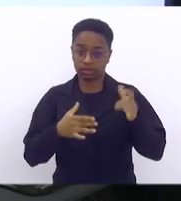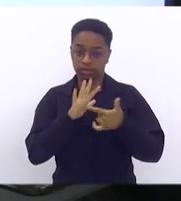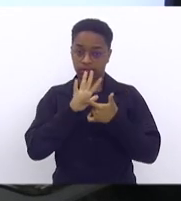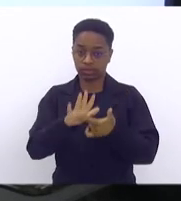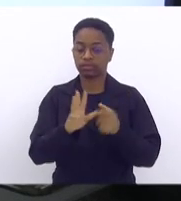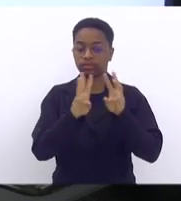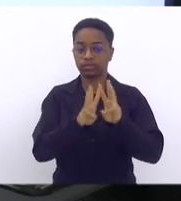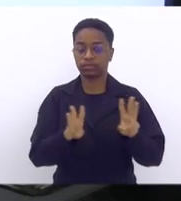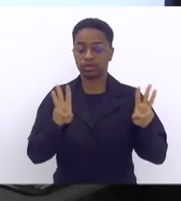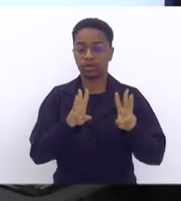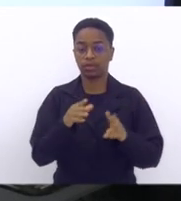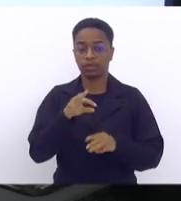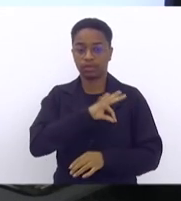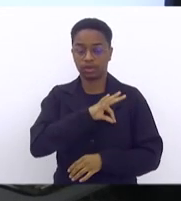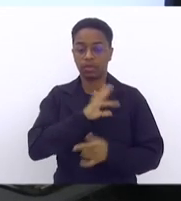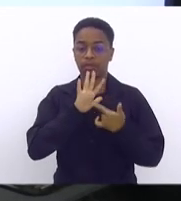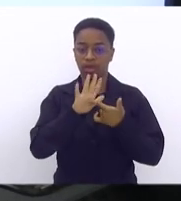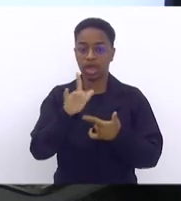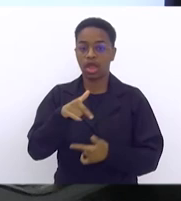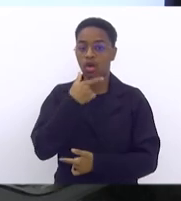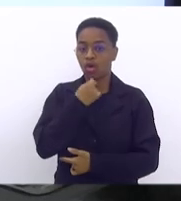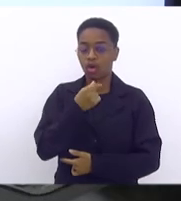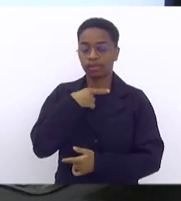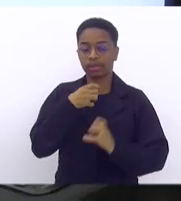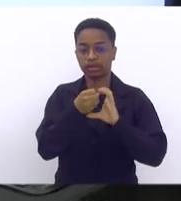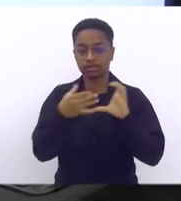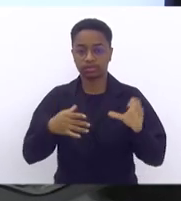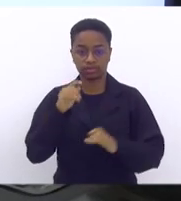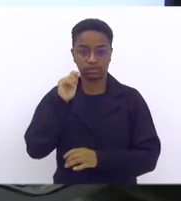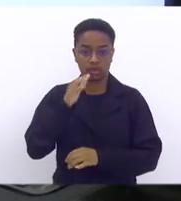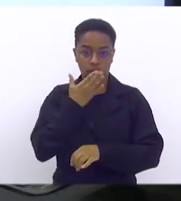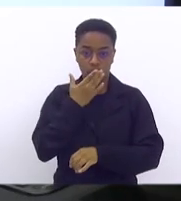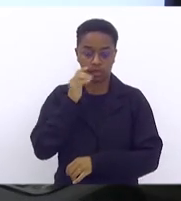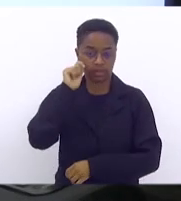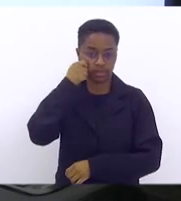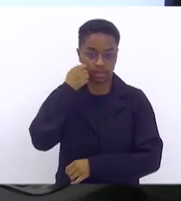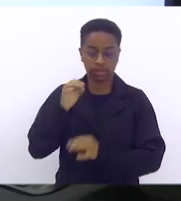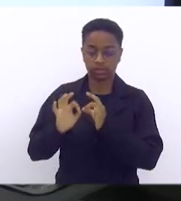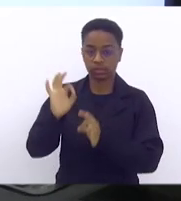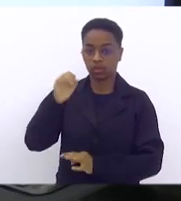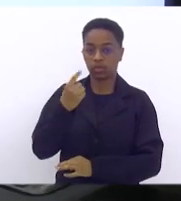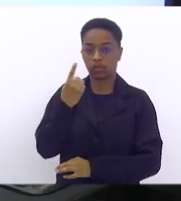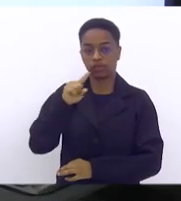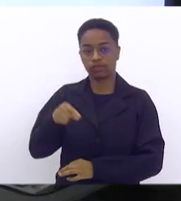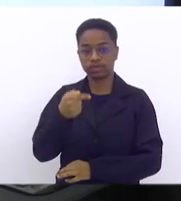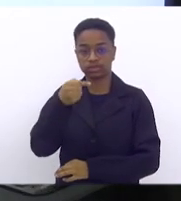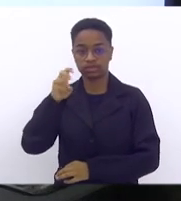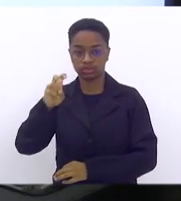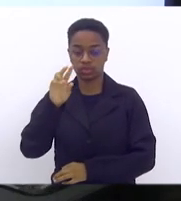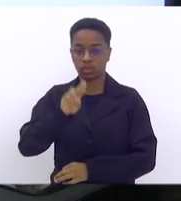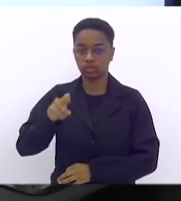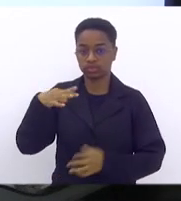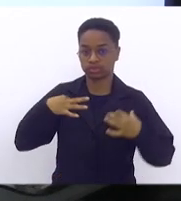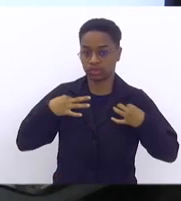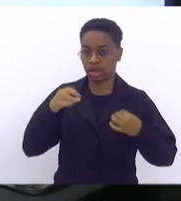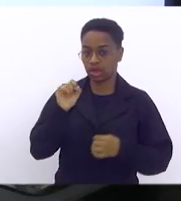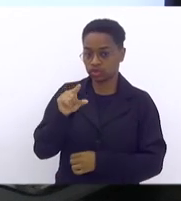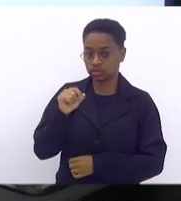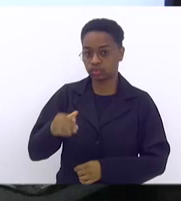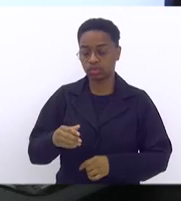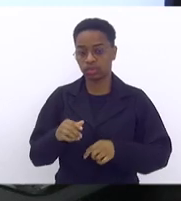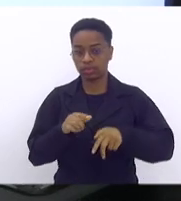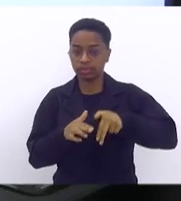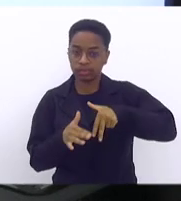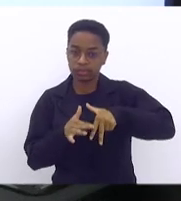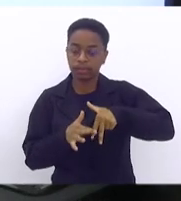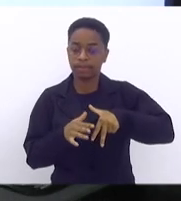policial seria que ele era um homem com característica da cor negra, aproximadamente 1,75m, vestindo camisa azul, bermuda preta e uma idade